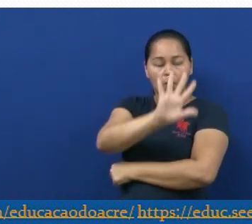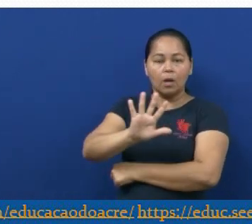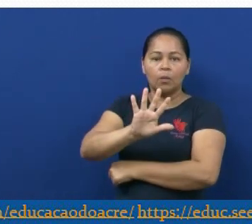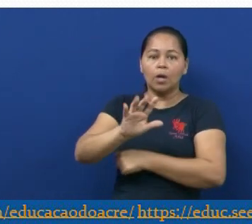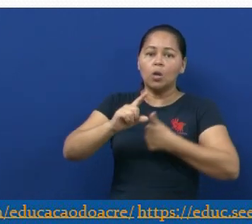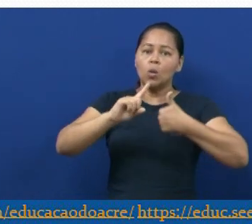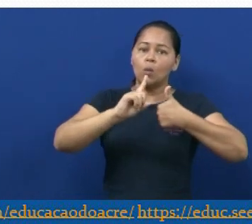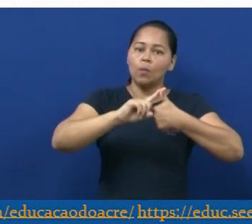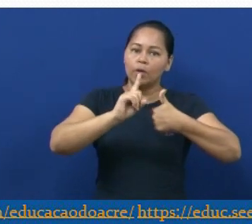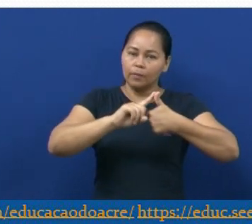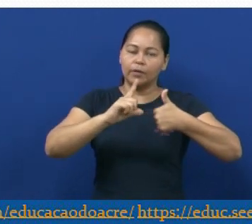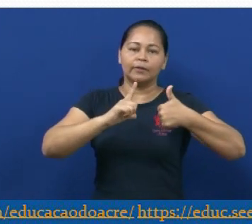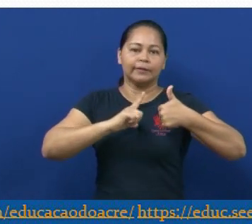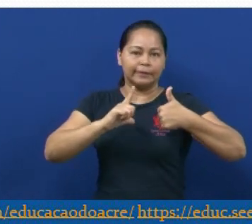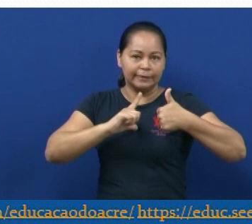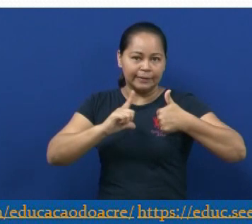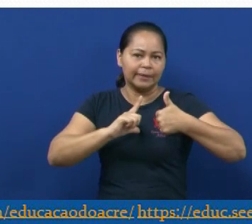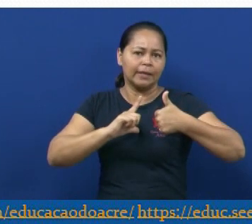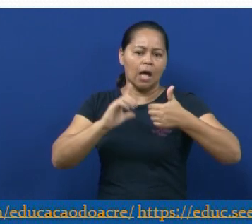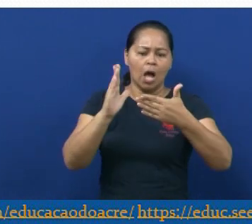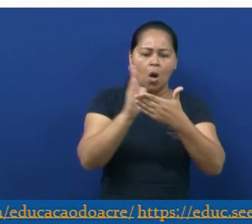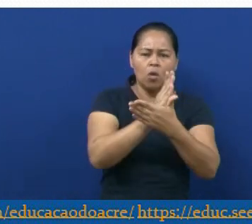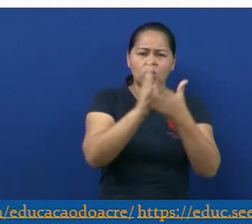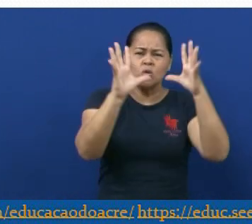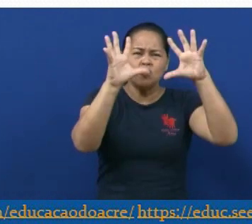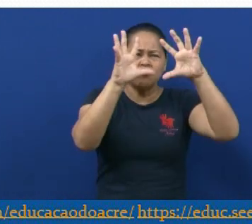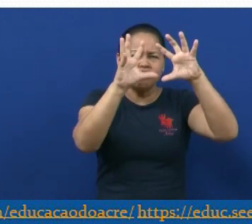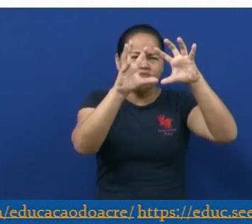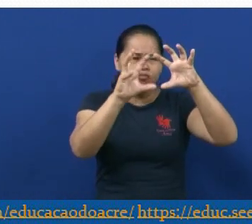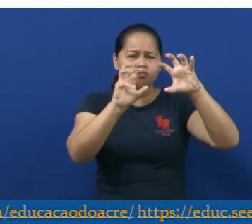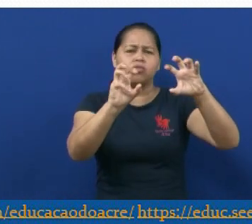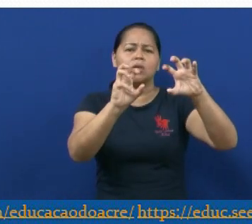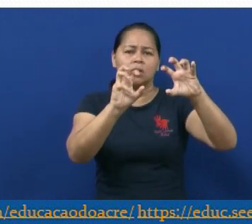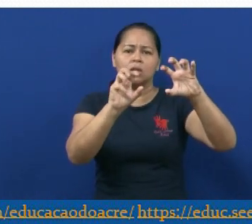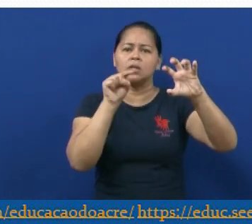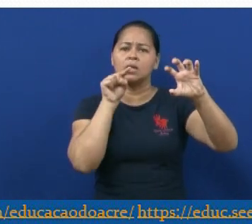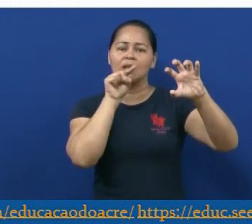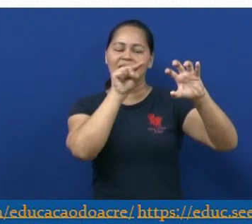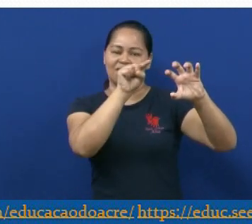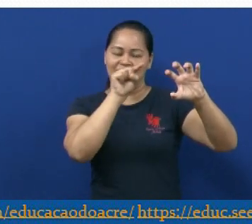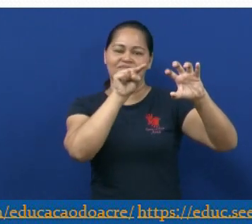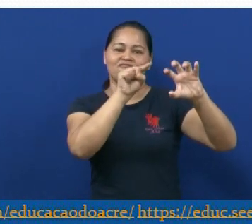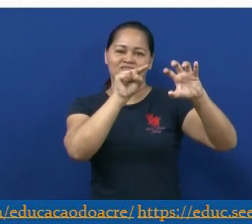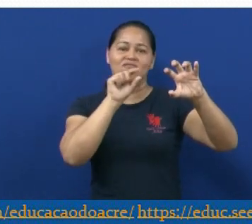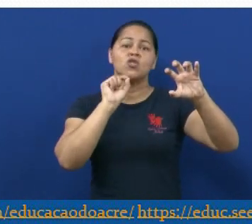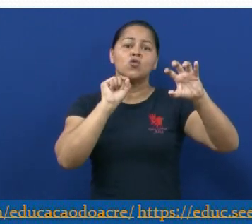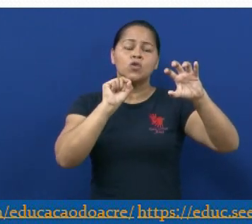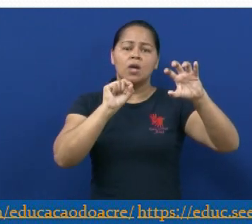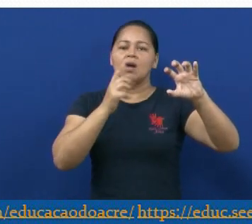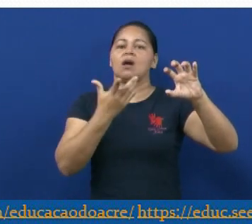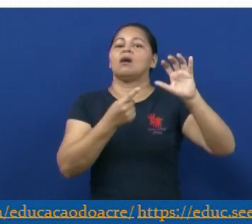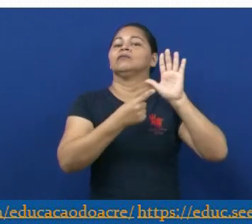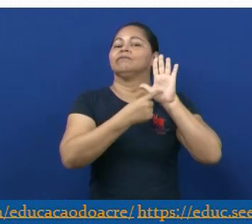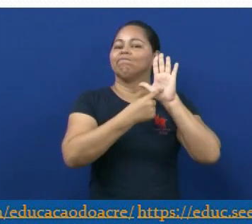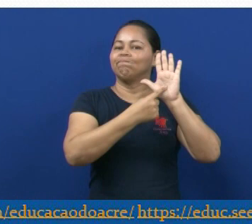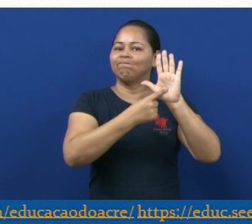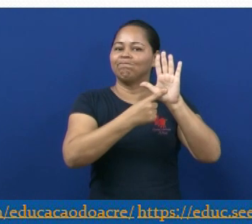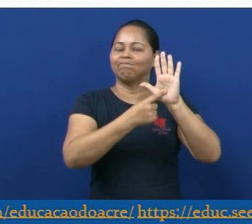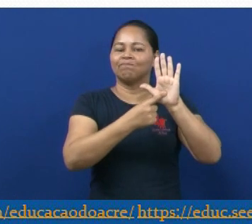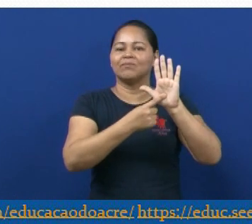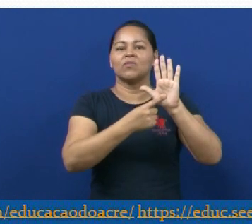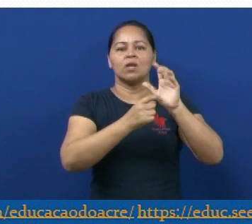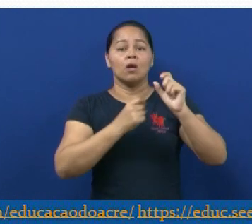primeiro mapa, temos algumas imagens mais escuras, e essas imagens escuras estão mostrando o alto índice